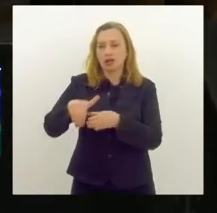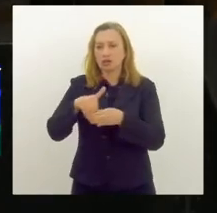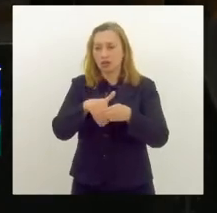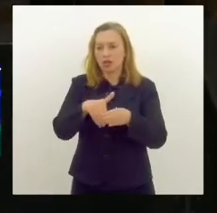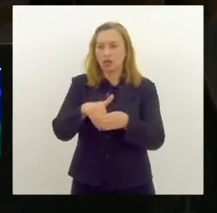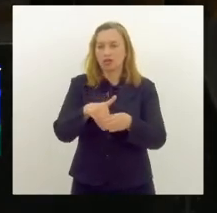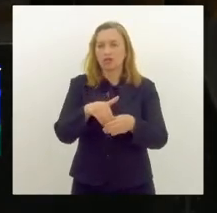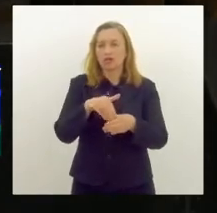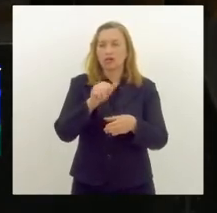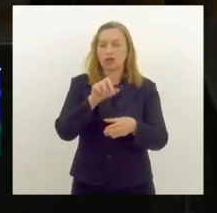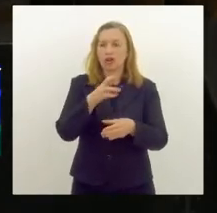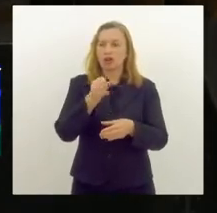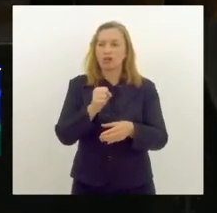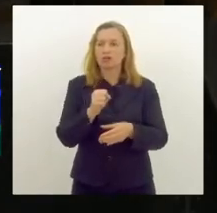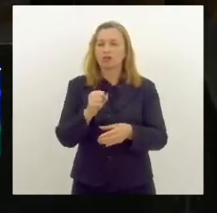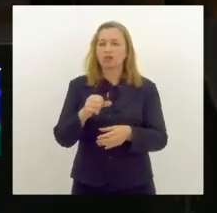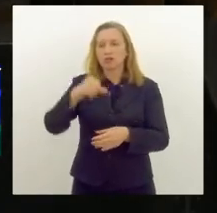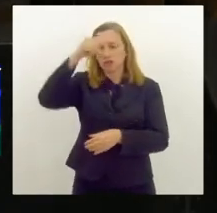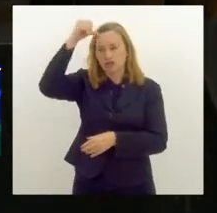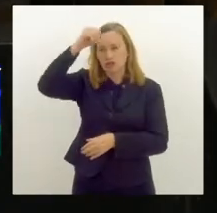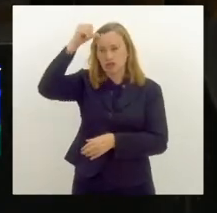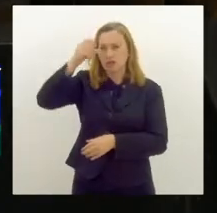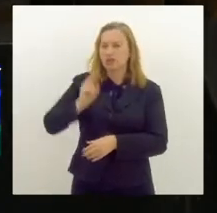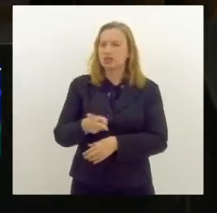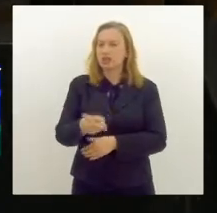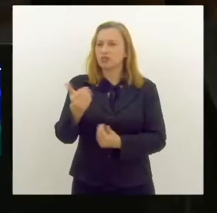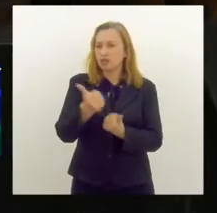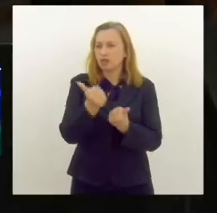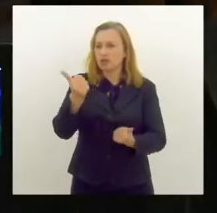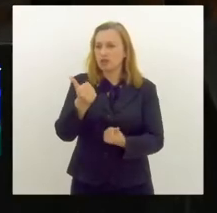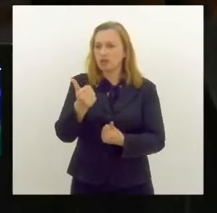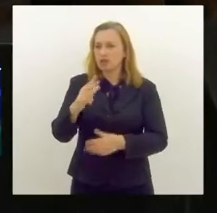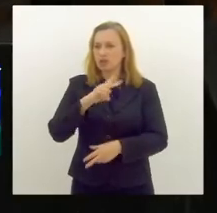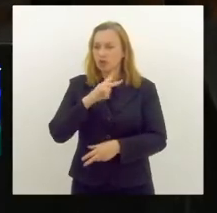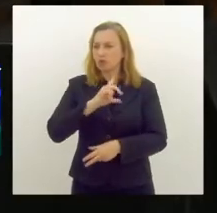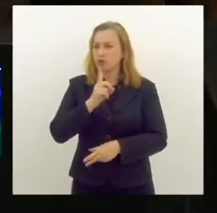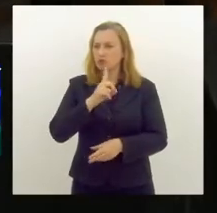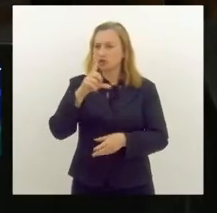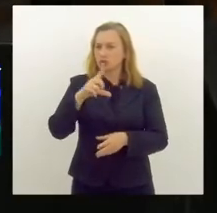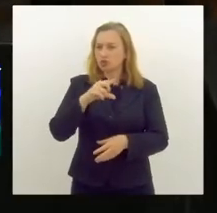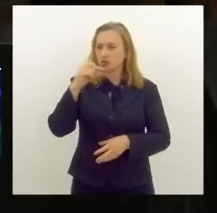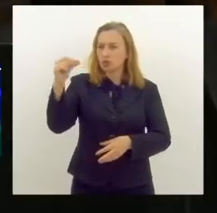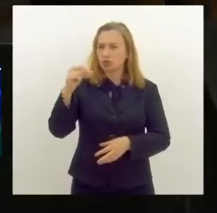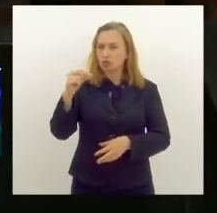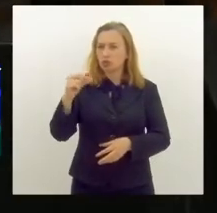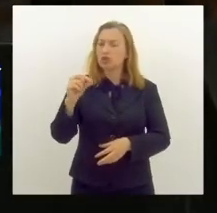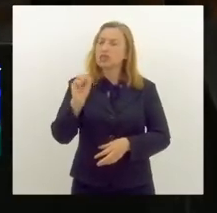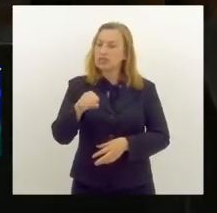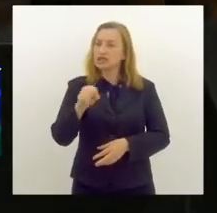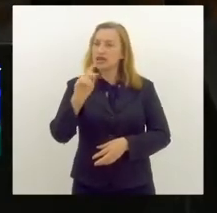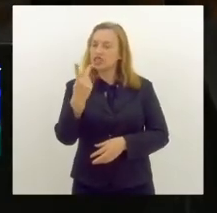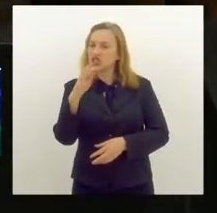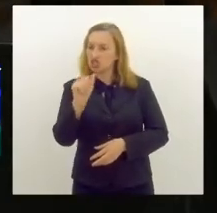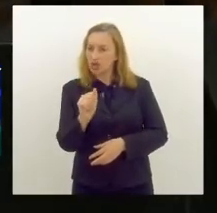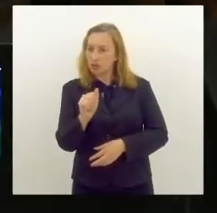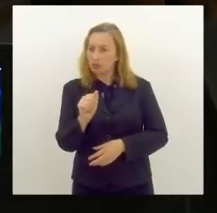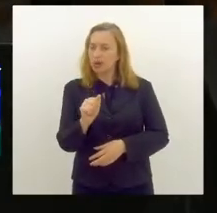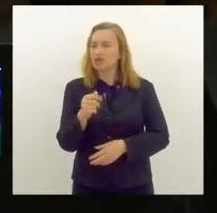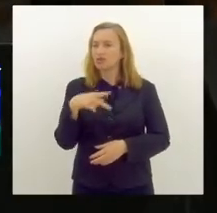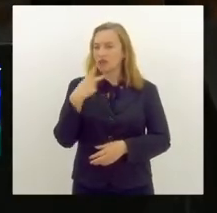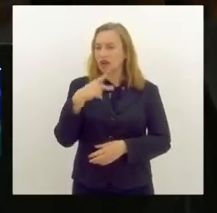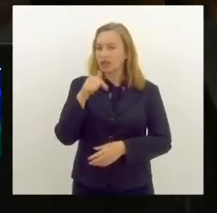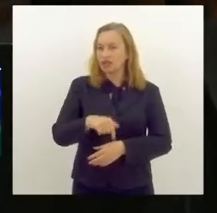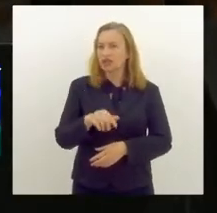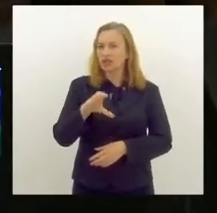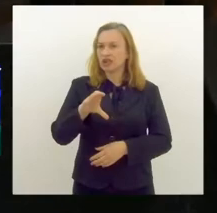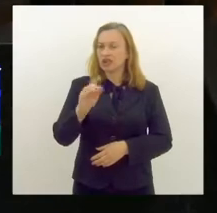de contas, o Cláudio Castro sempre foi o vice, ele mesmo próprio não foi eleito. O que foi eleito foi a chapa, já dita aqui que foi